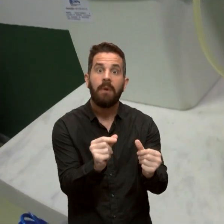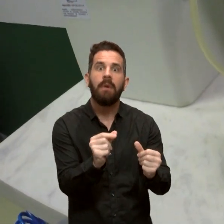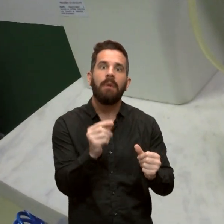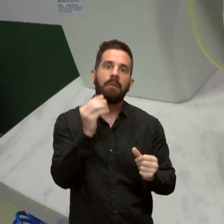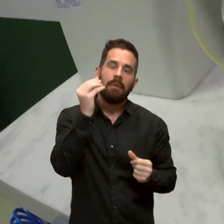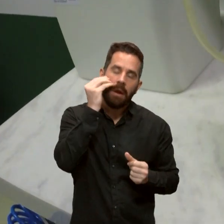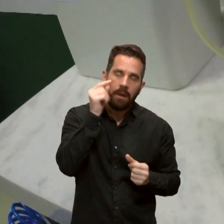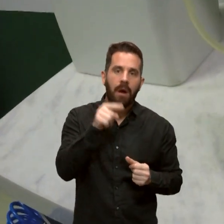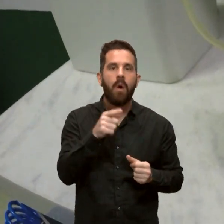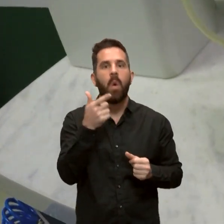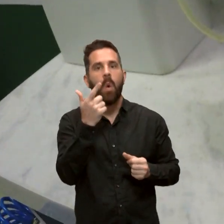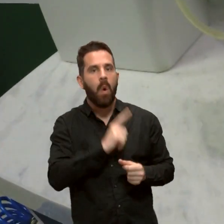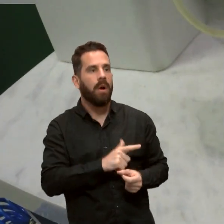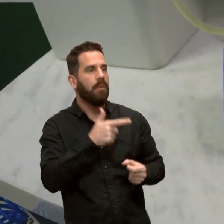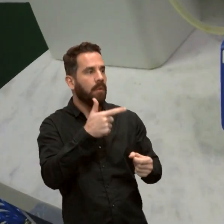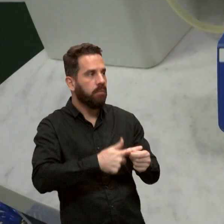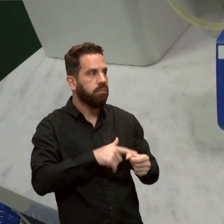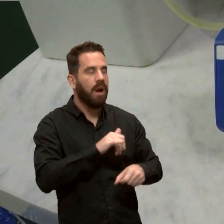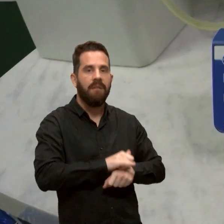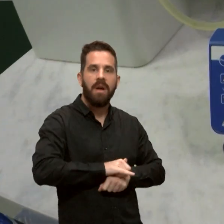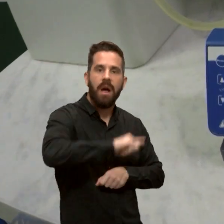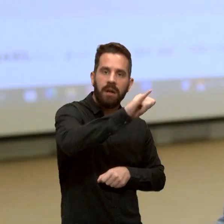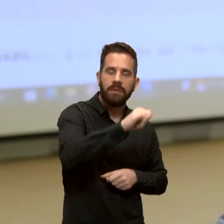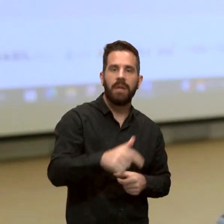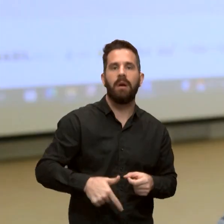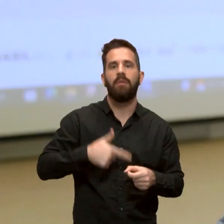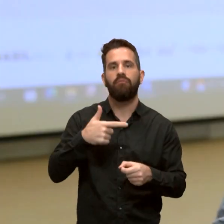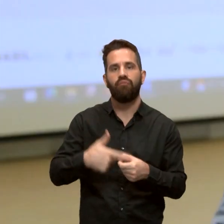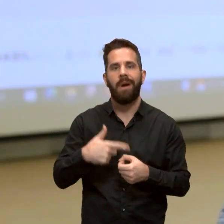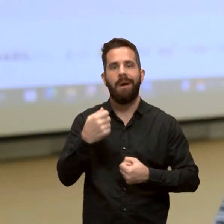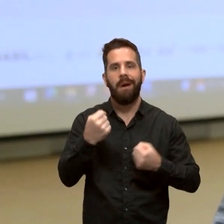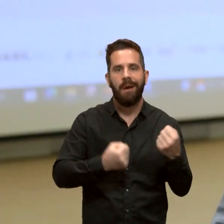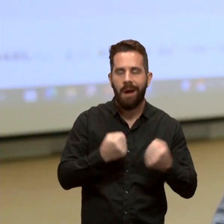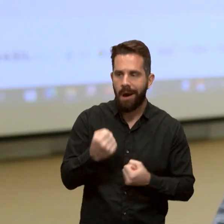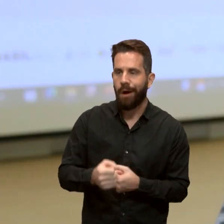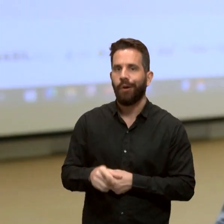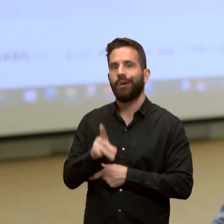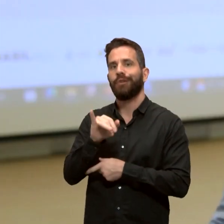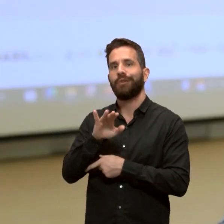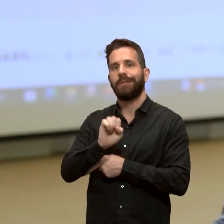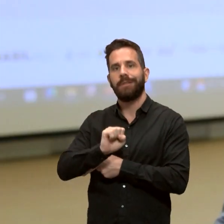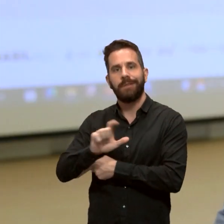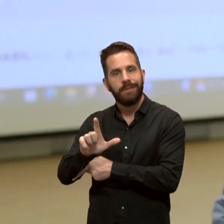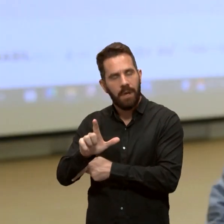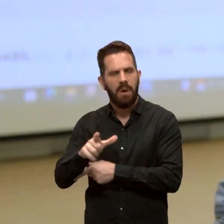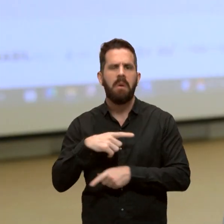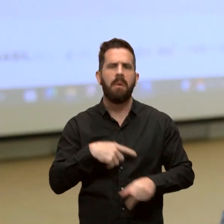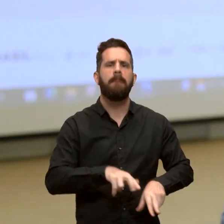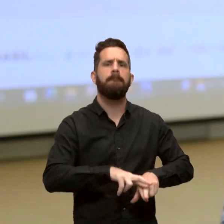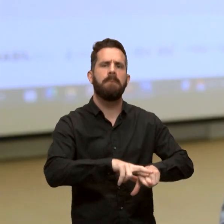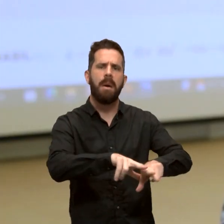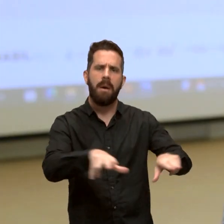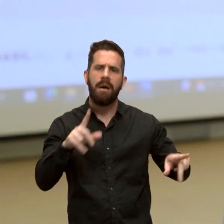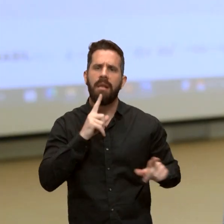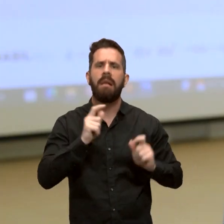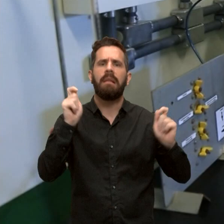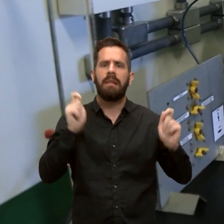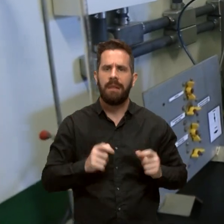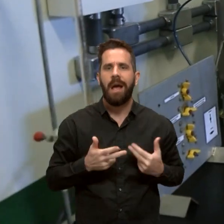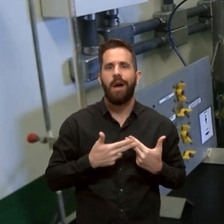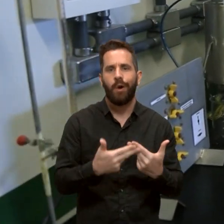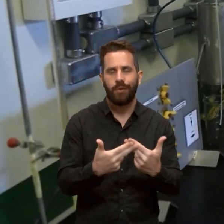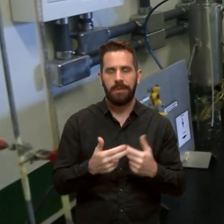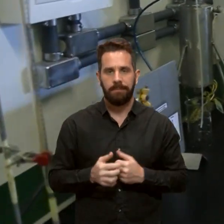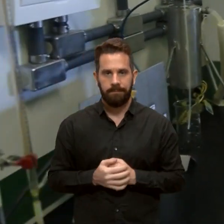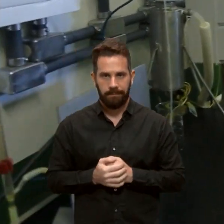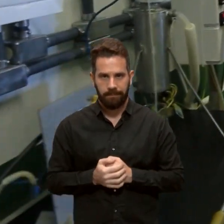de aviação, a gasolina, o diesel e quaisquer outros materiais que possam ser utilizados para essa finalidade.